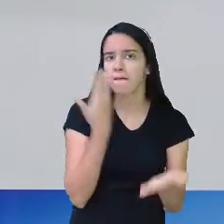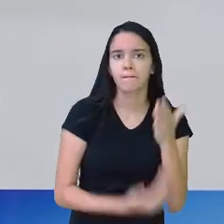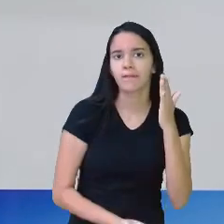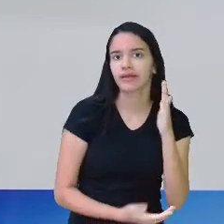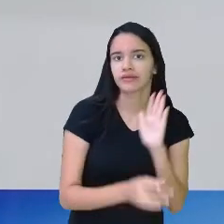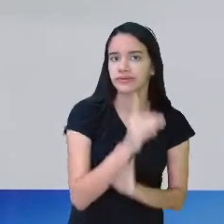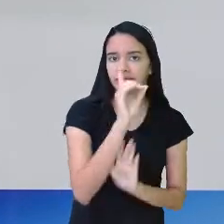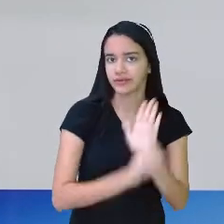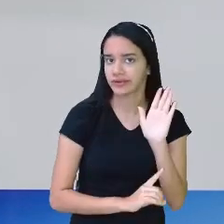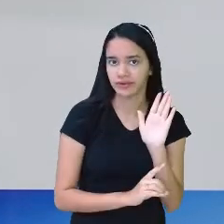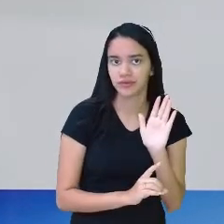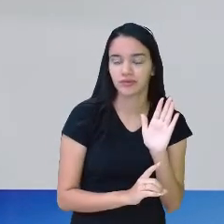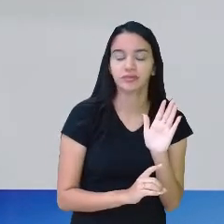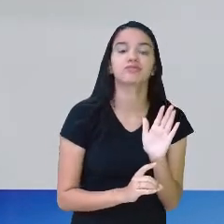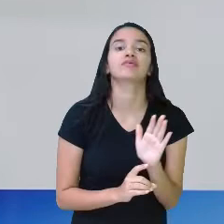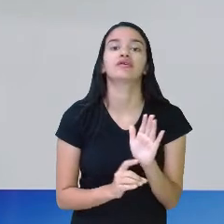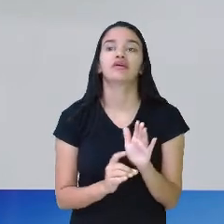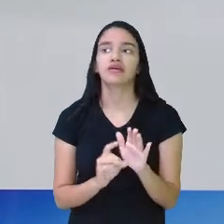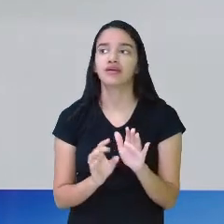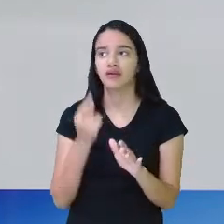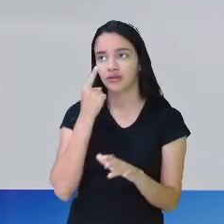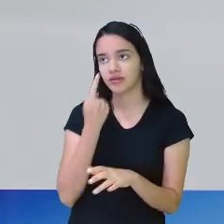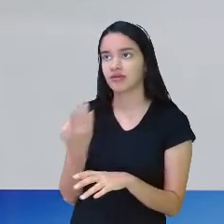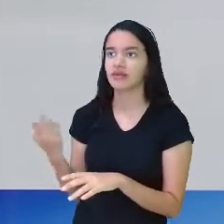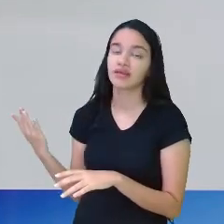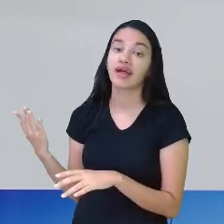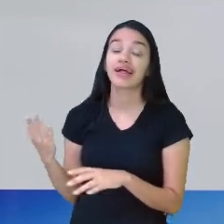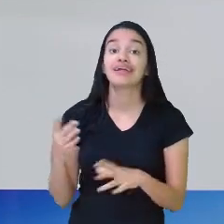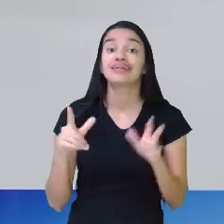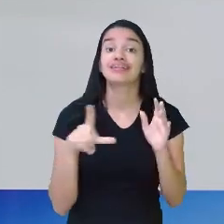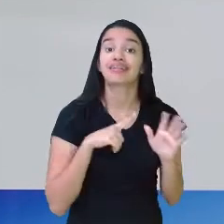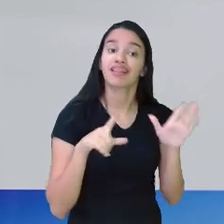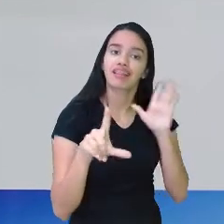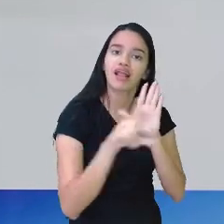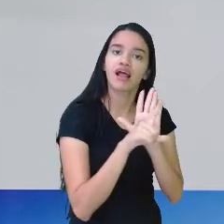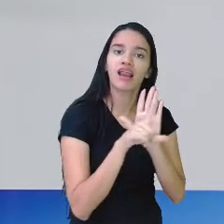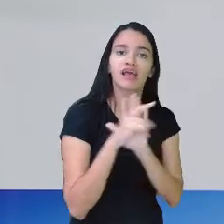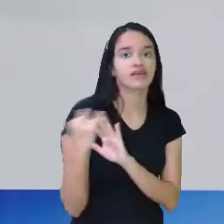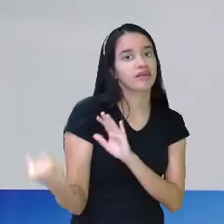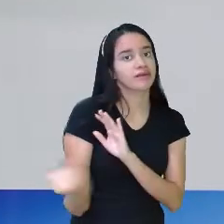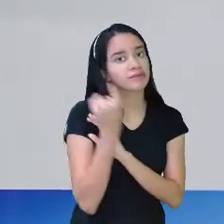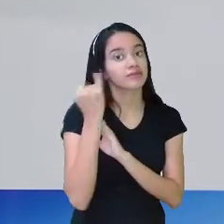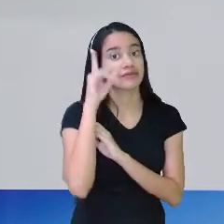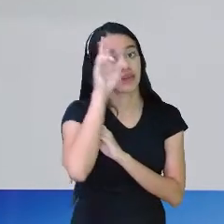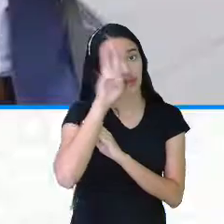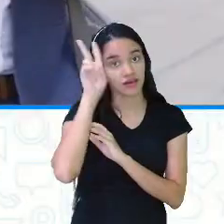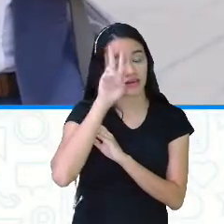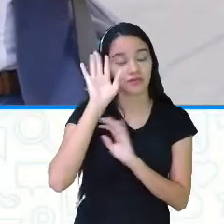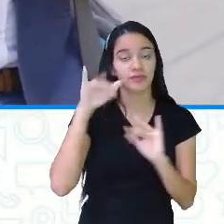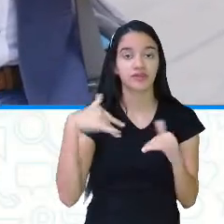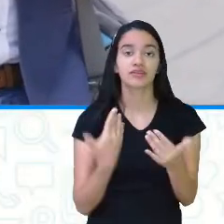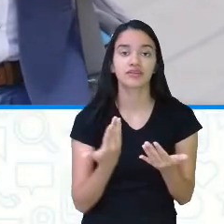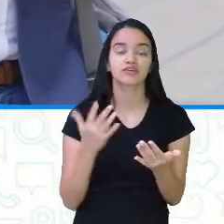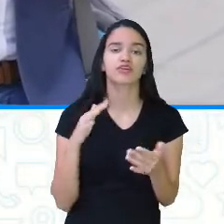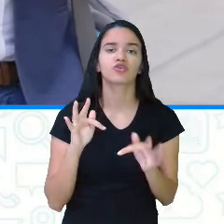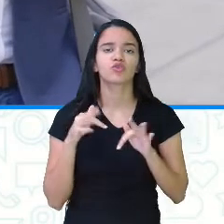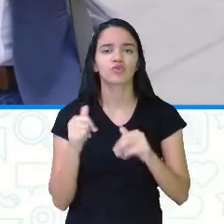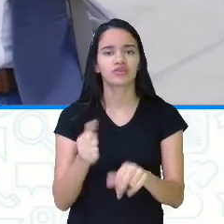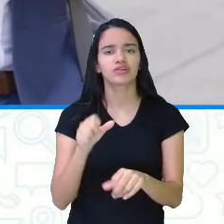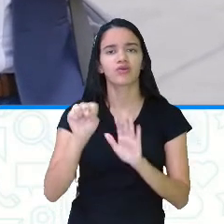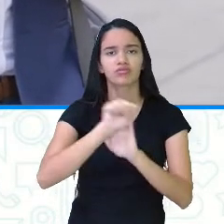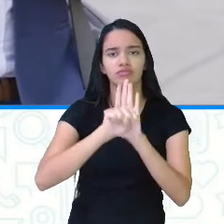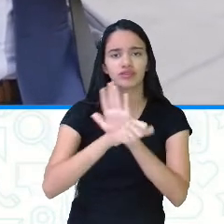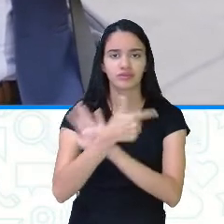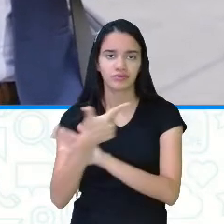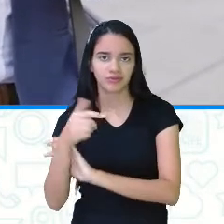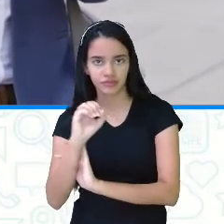esse direito de forma alguma. Isso está na lei, é importante lembrar. Então, no final do século